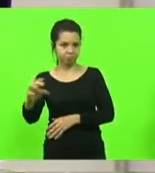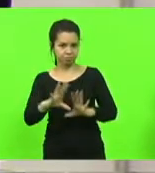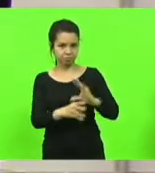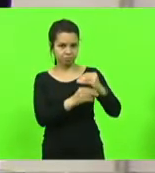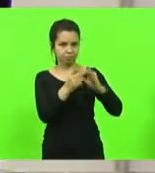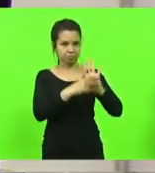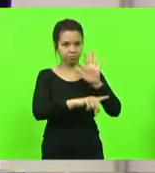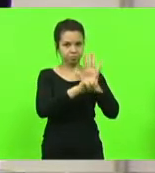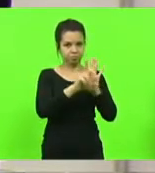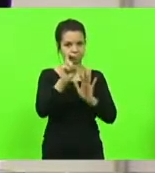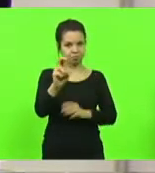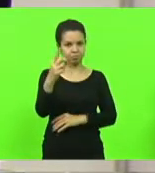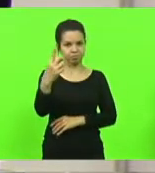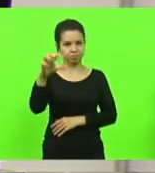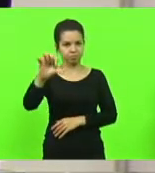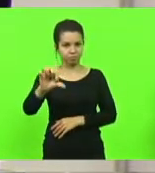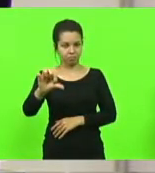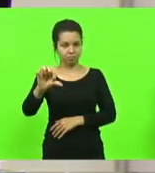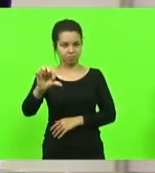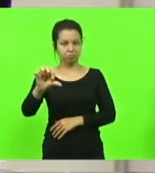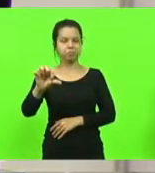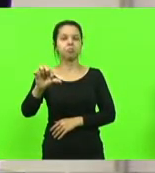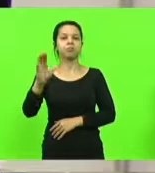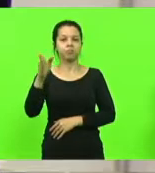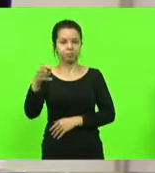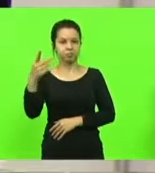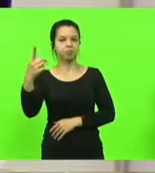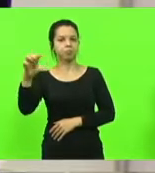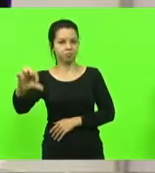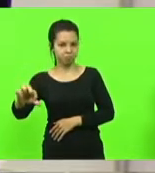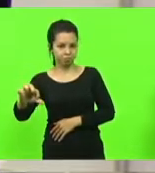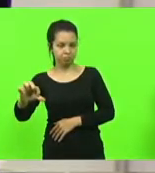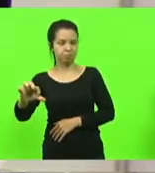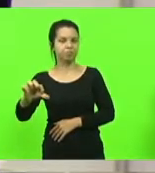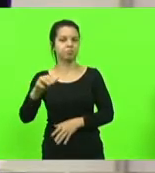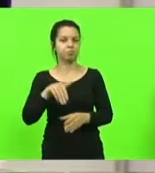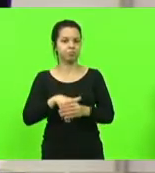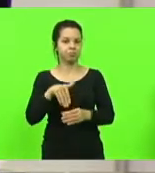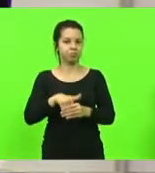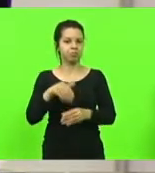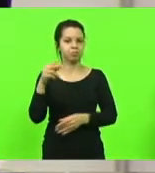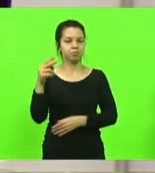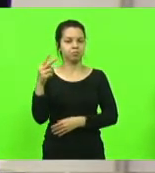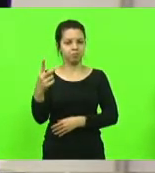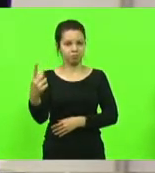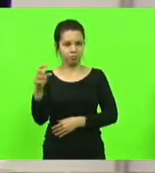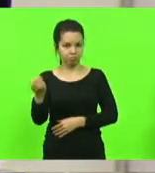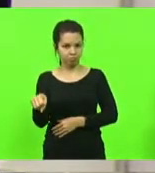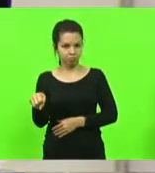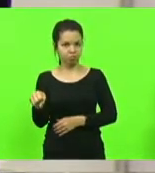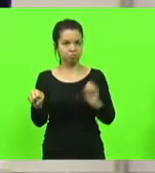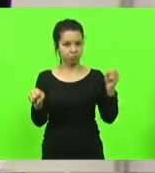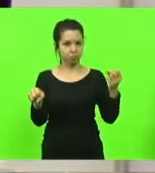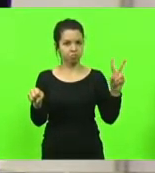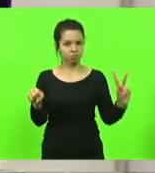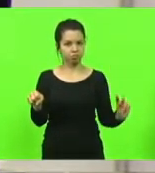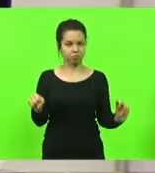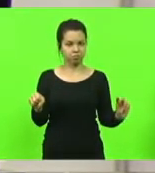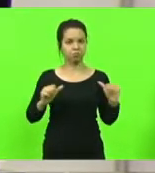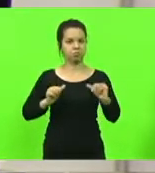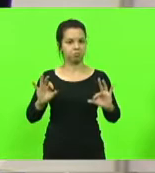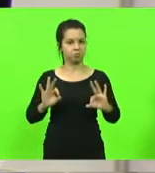de lei 519 de 2019, com a seguinte votação: 21 votos sim, 8 votos não e